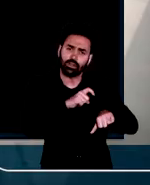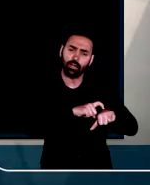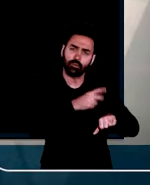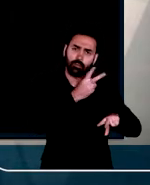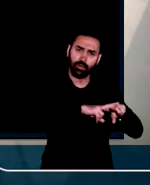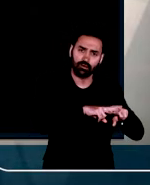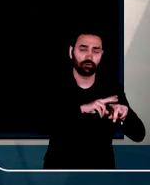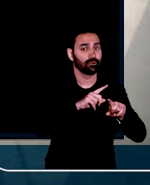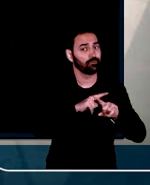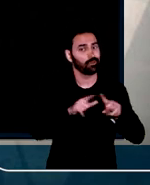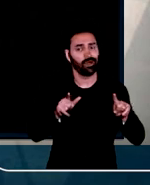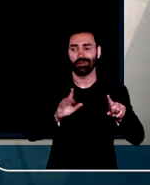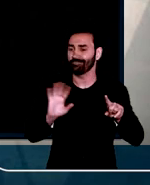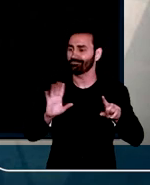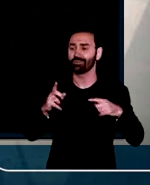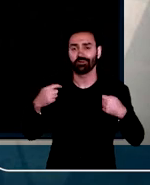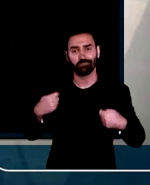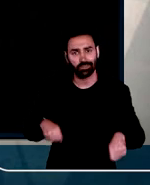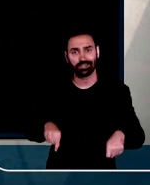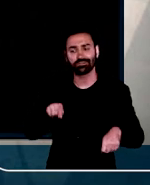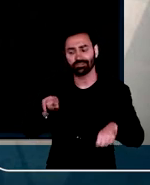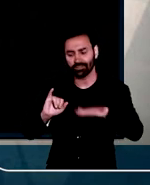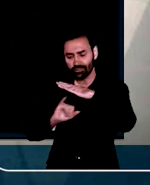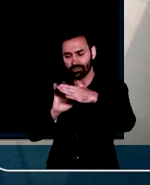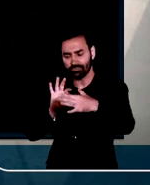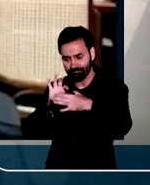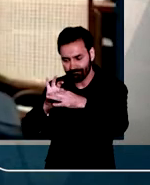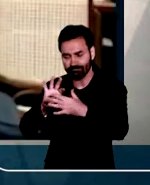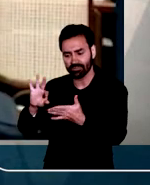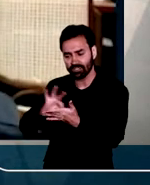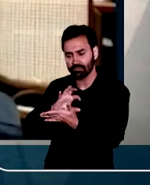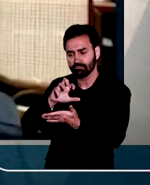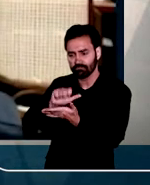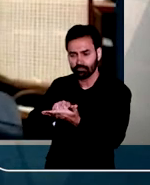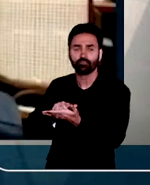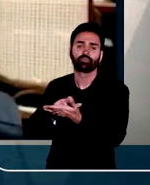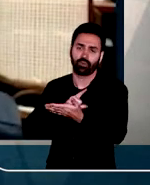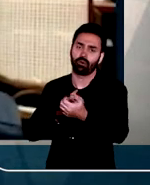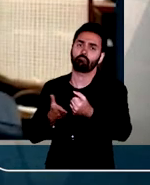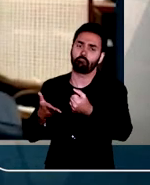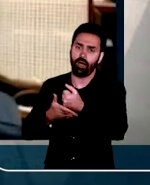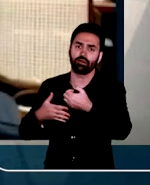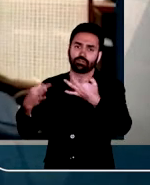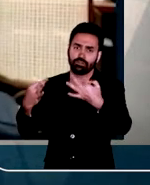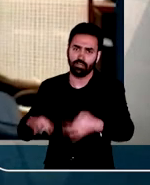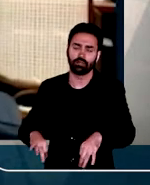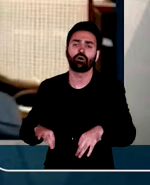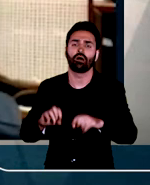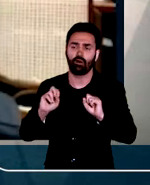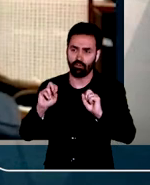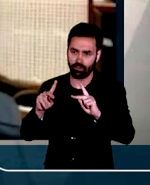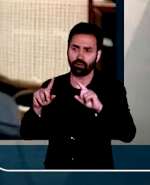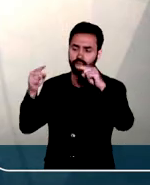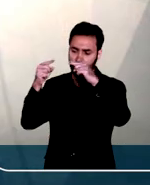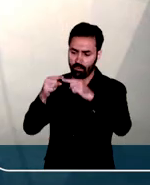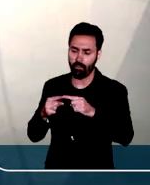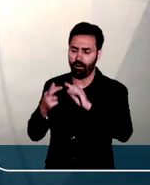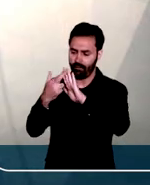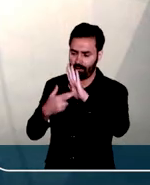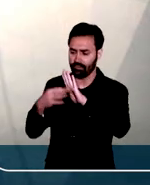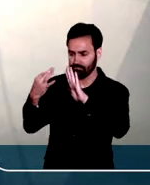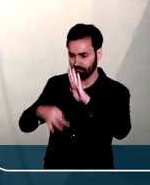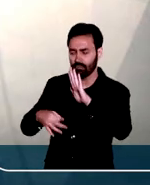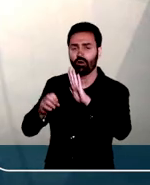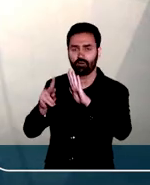pena para o colegiado os procedimentos são necessários para que o curso tenha respaldo das autoridades educacionais competentes e a